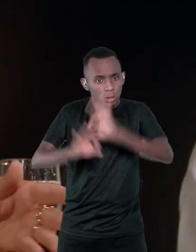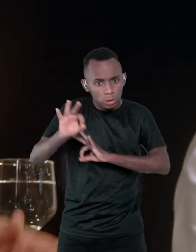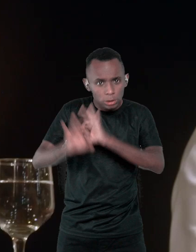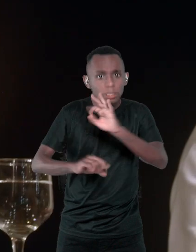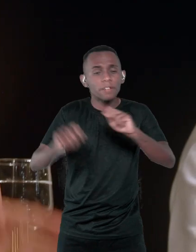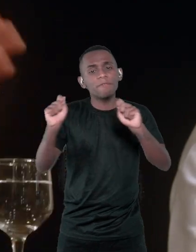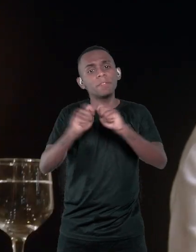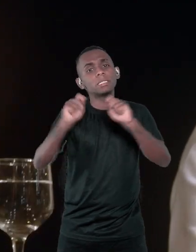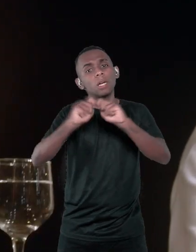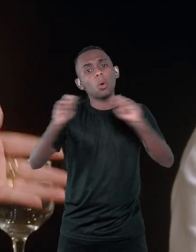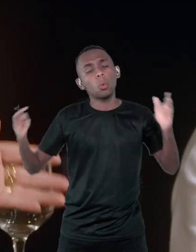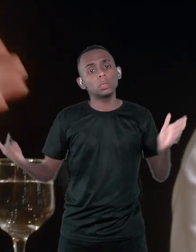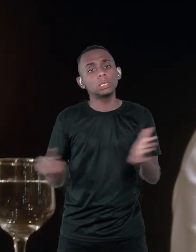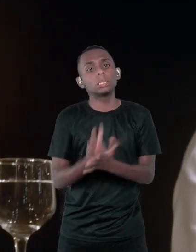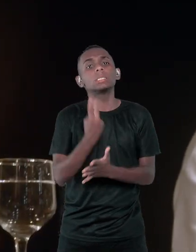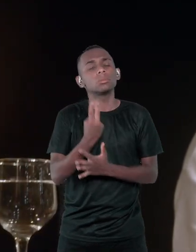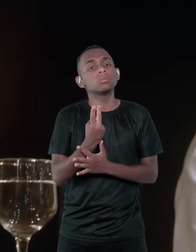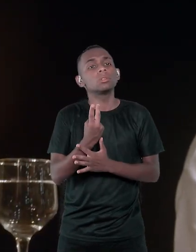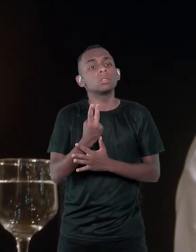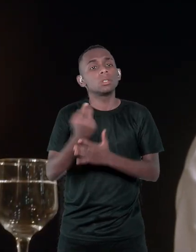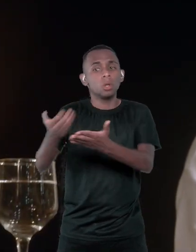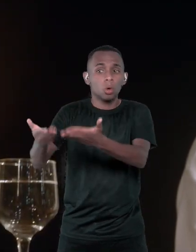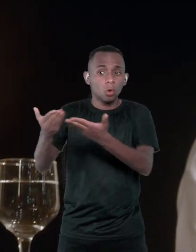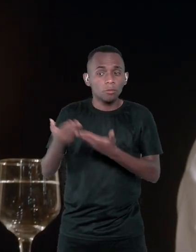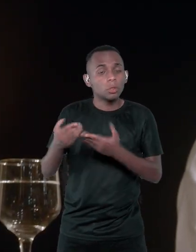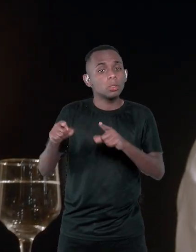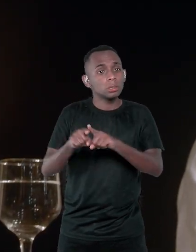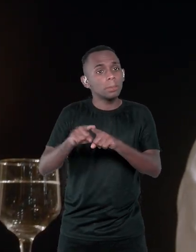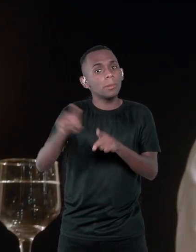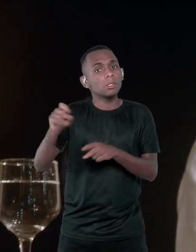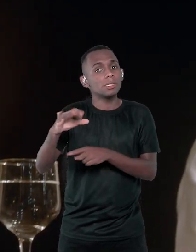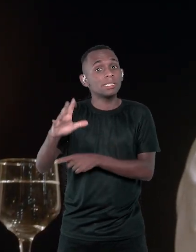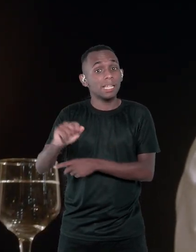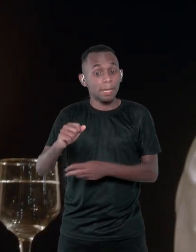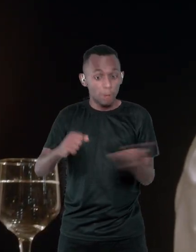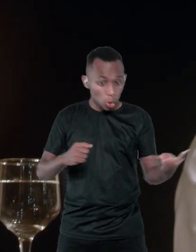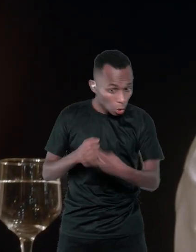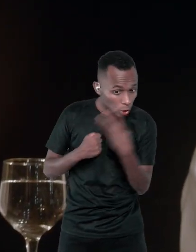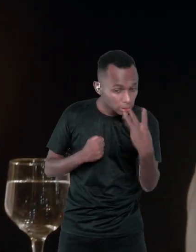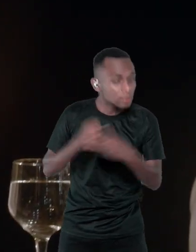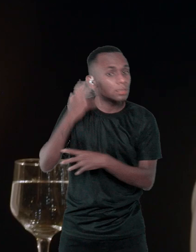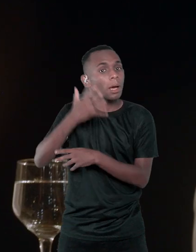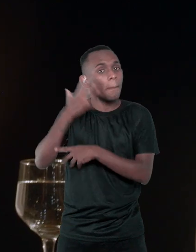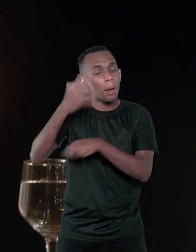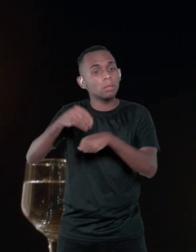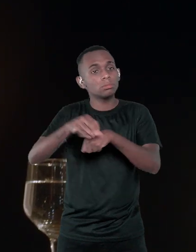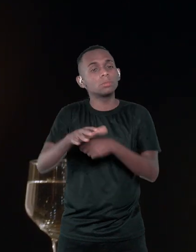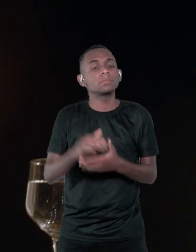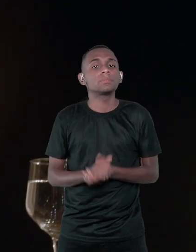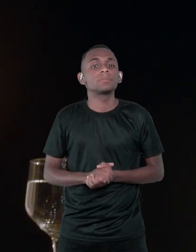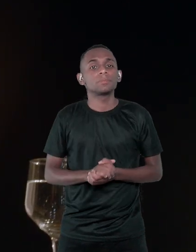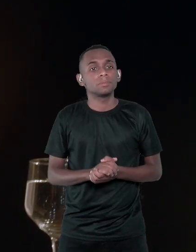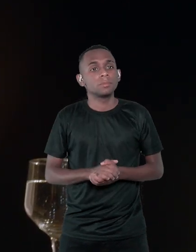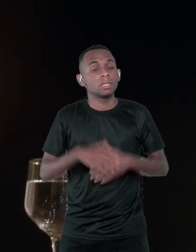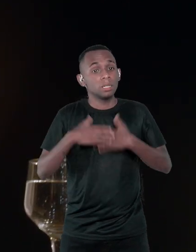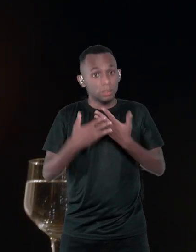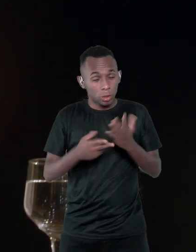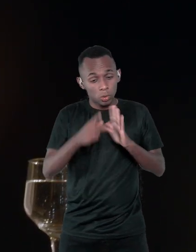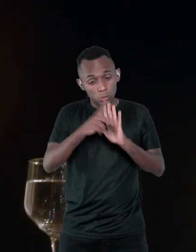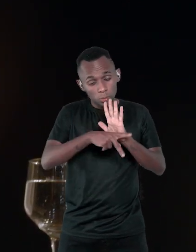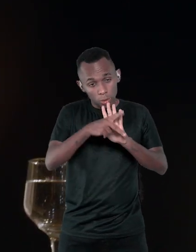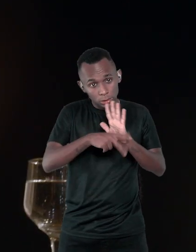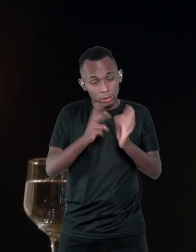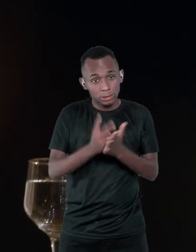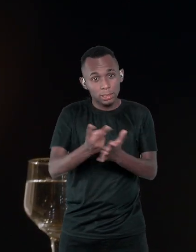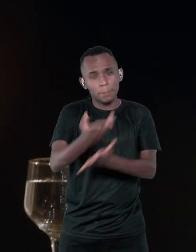fez acontecer. Zeca, eu aqui para a gente fazer um Sempre um Papo. Esse mesmo Sempre um Papo, no qual eu lancei todos os